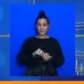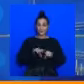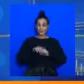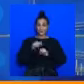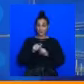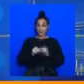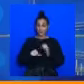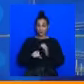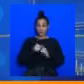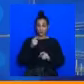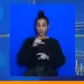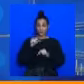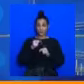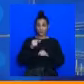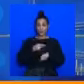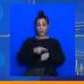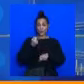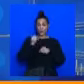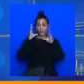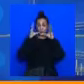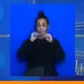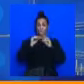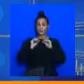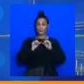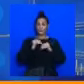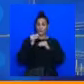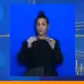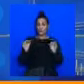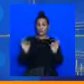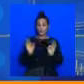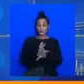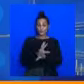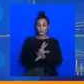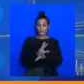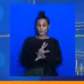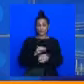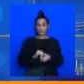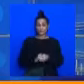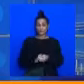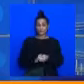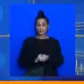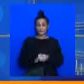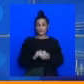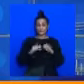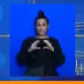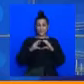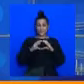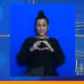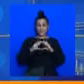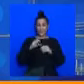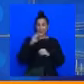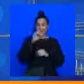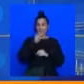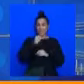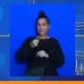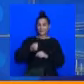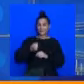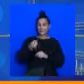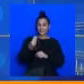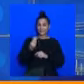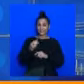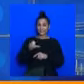Super 7, o primeiro sorteio da faixa das 20 horas, já com todos os procedimentos concluídos. Bola laranja,